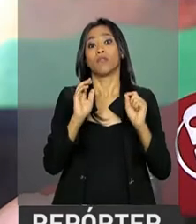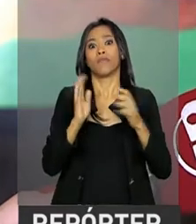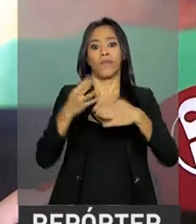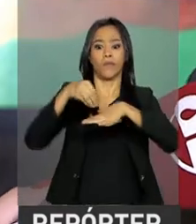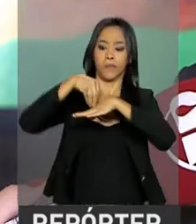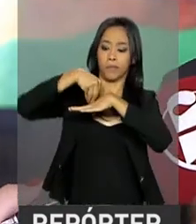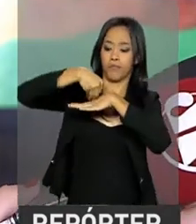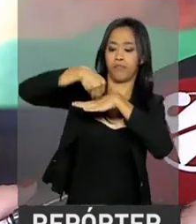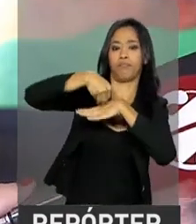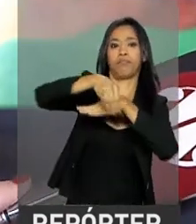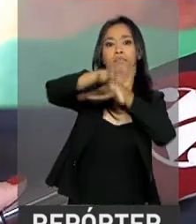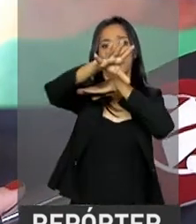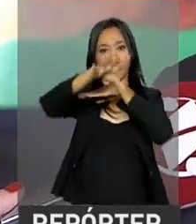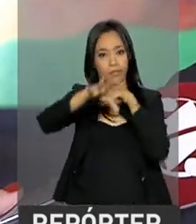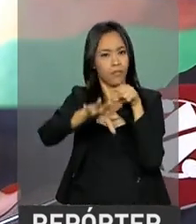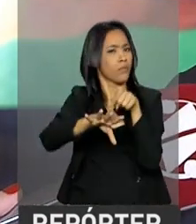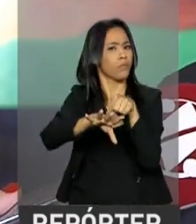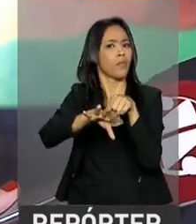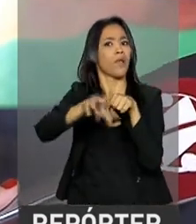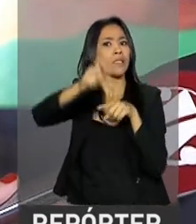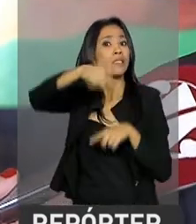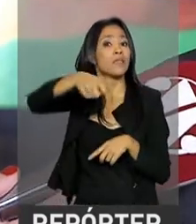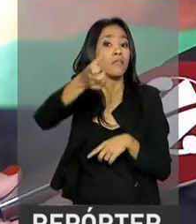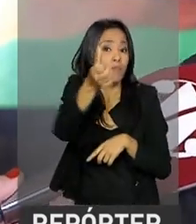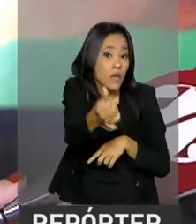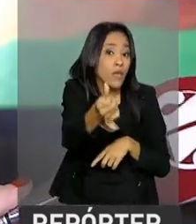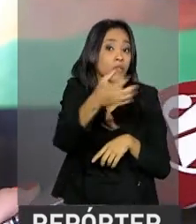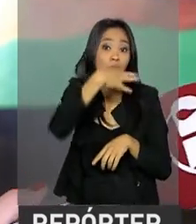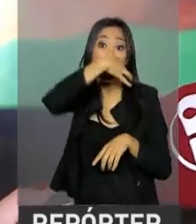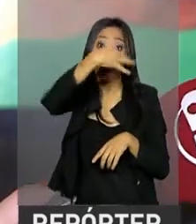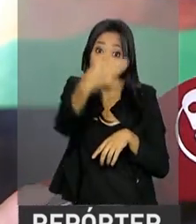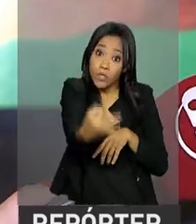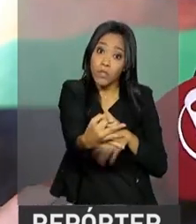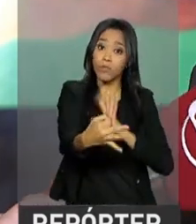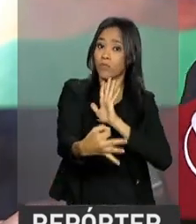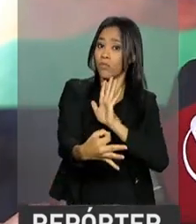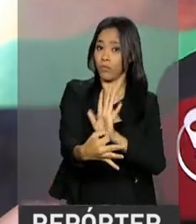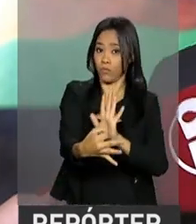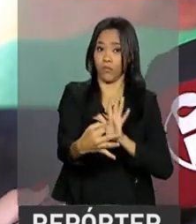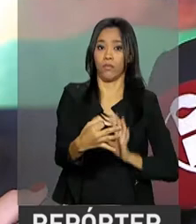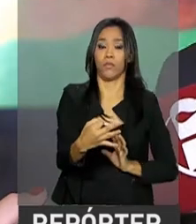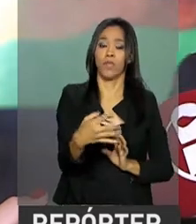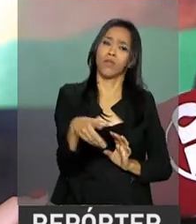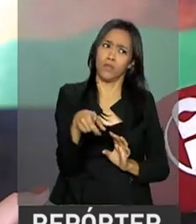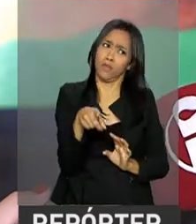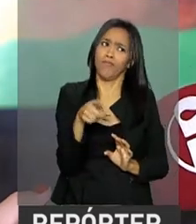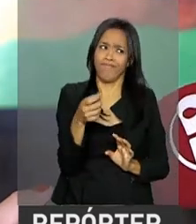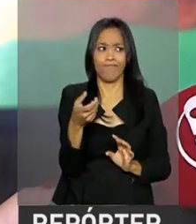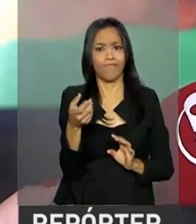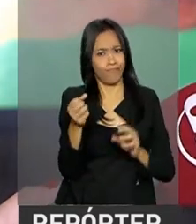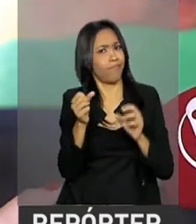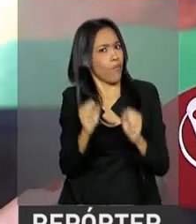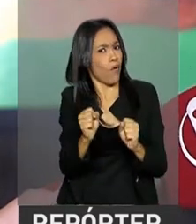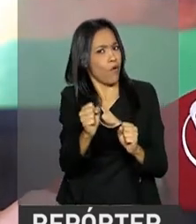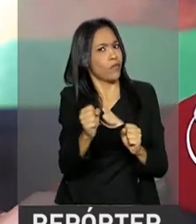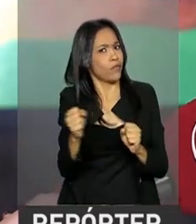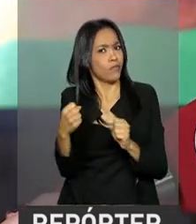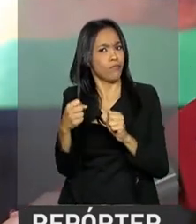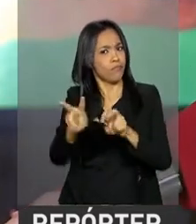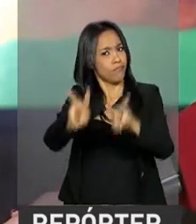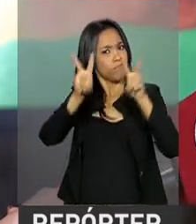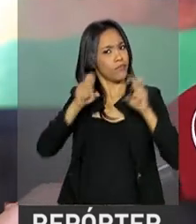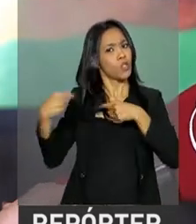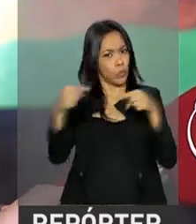é exatamente a questão dos seis meses foi uma sugestão foi dada é que pode vir a ser discutido obviamente